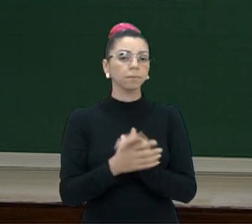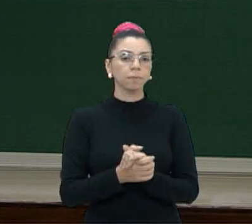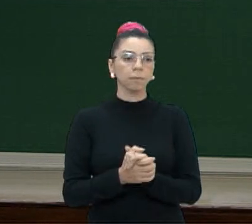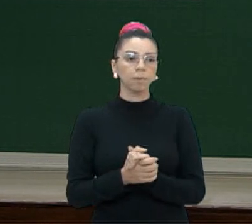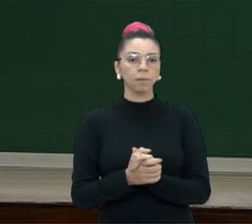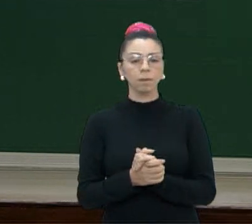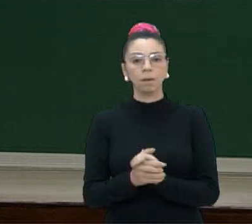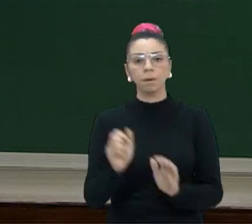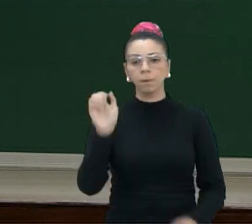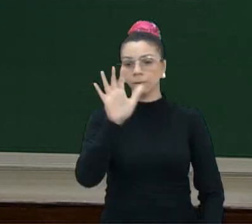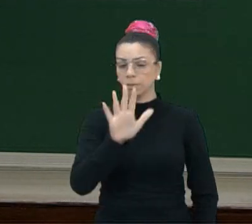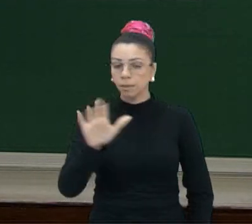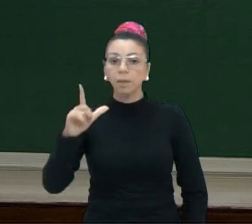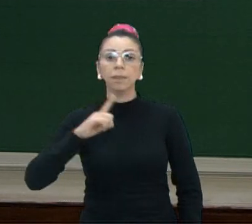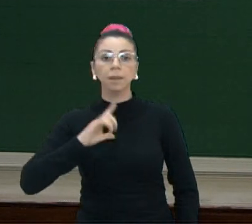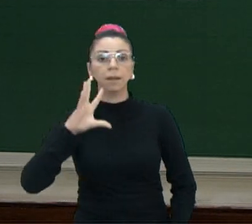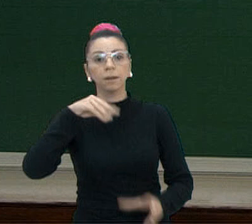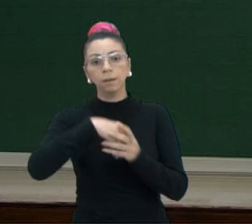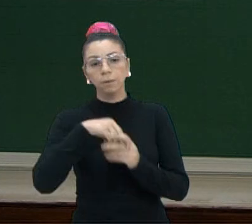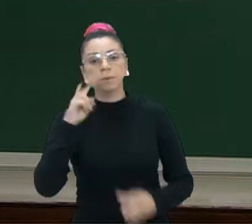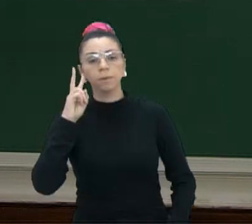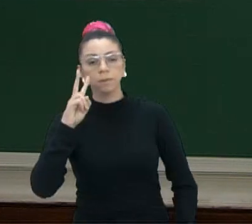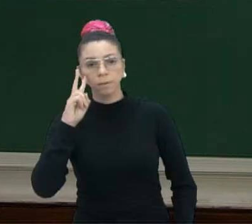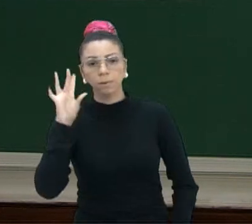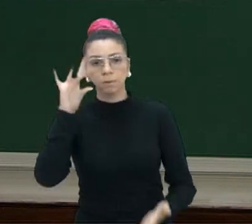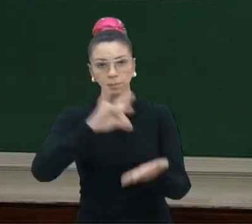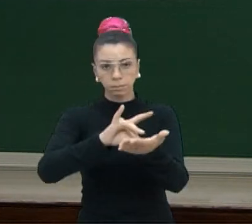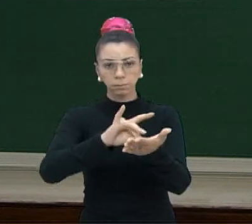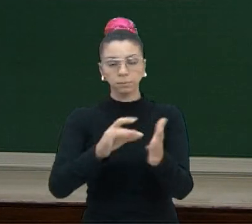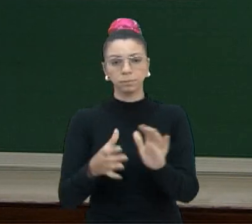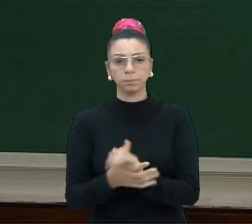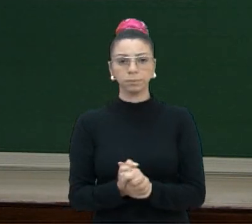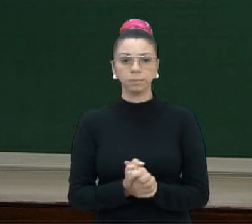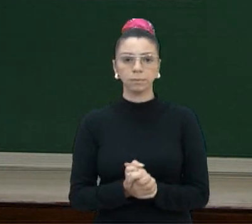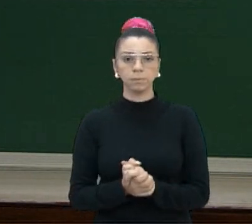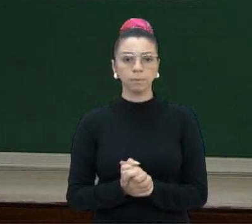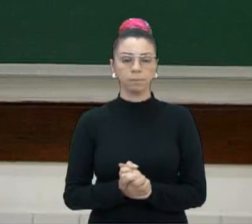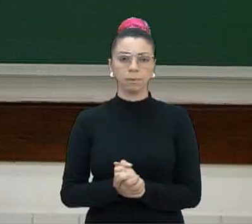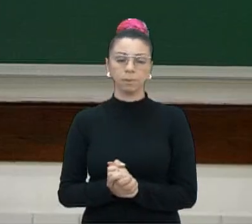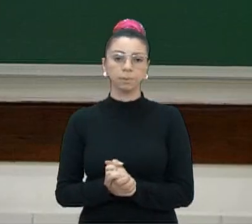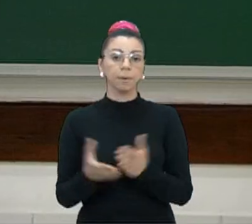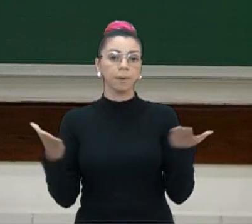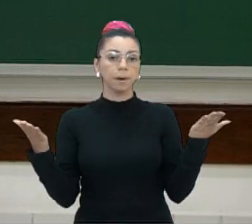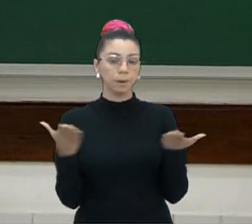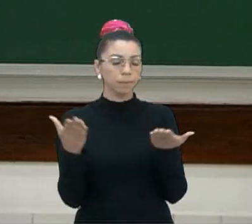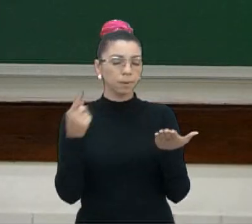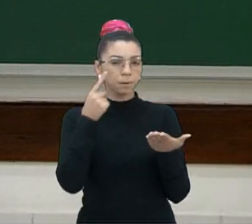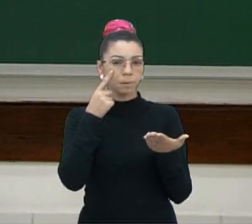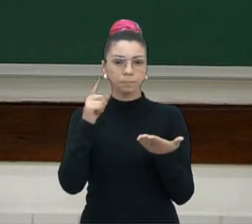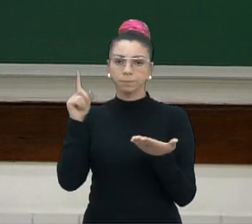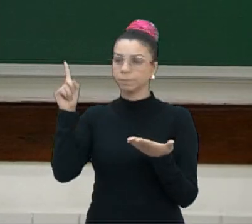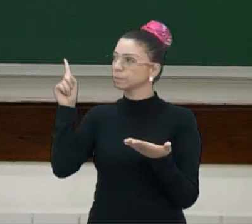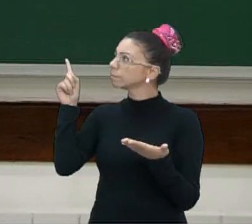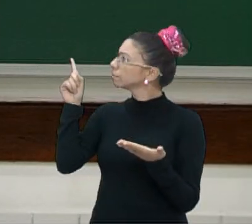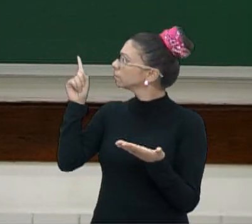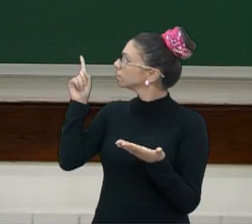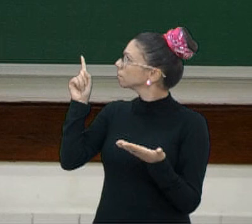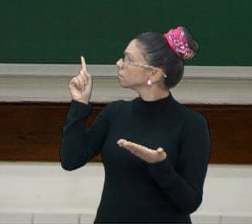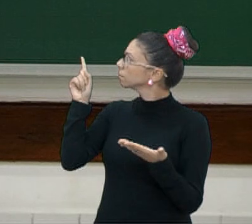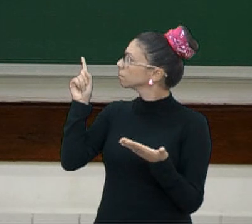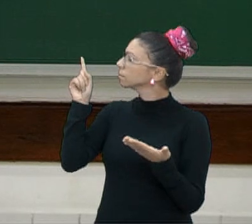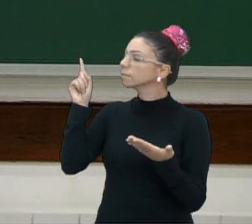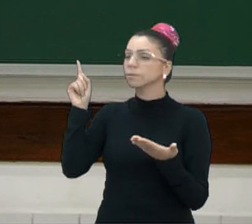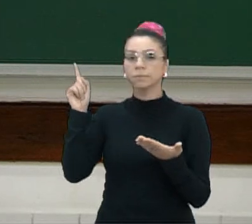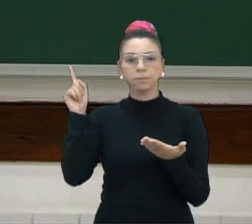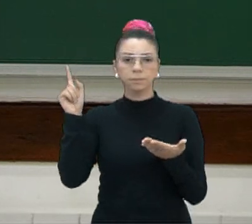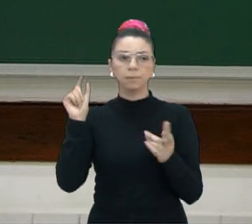imagens vão contar histórias. Olha só, o que nós vamos fazer? A partir desta imagem, certo? O que nós vamos